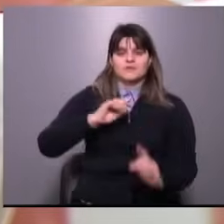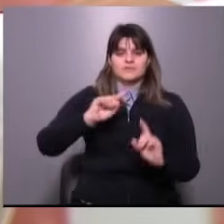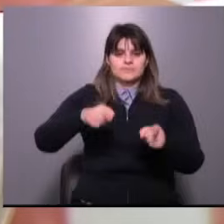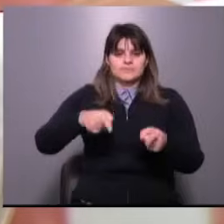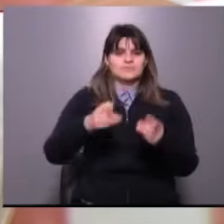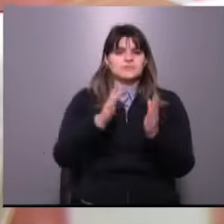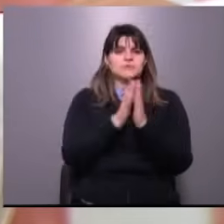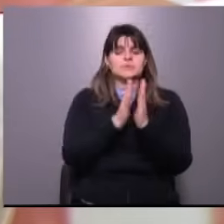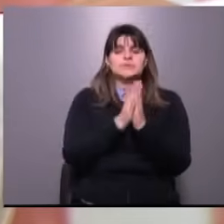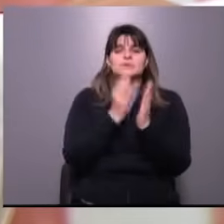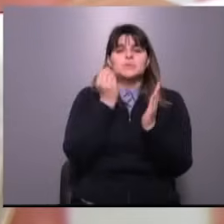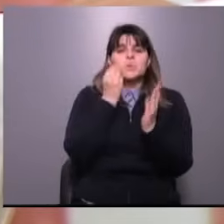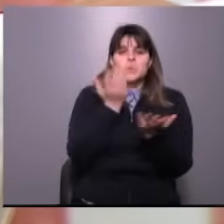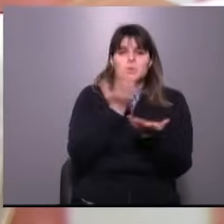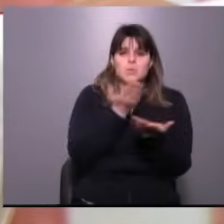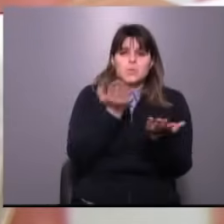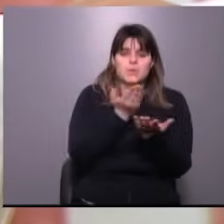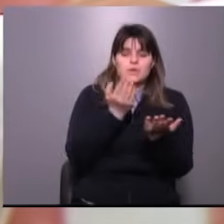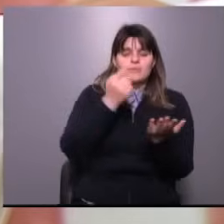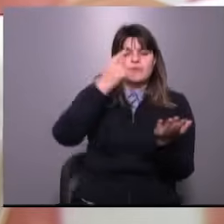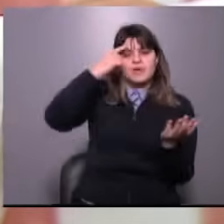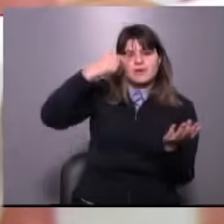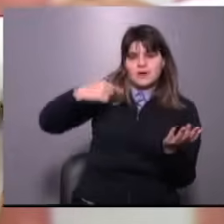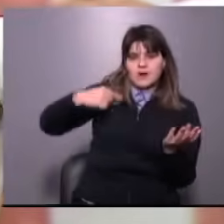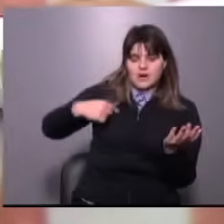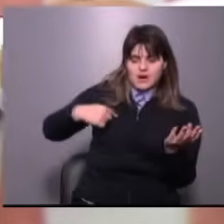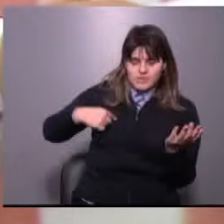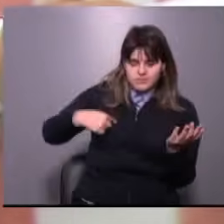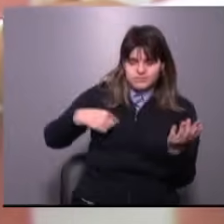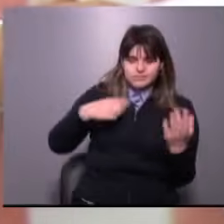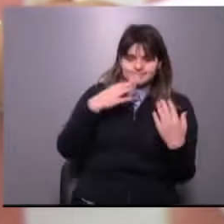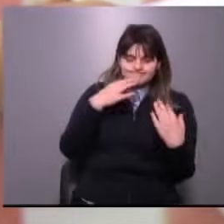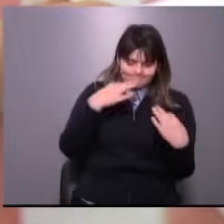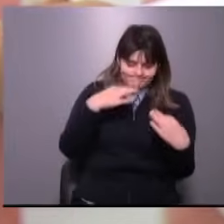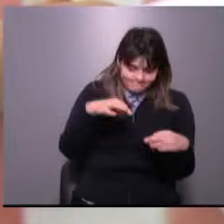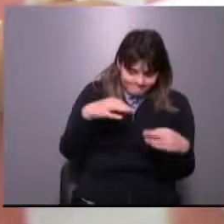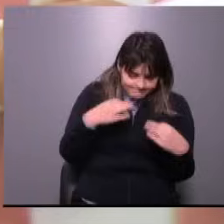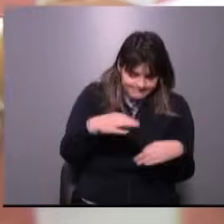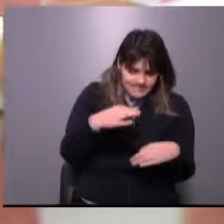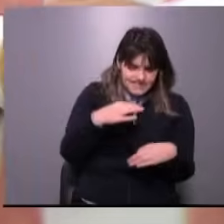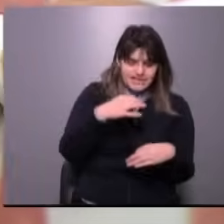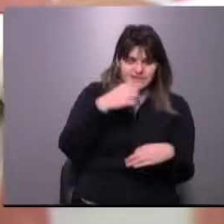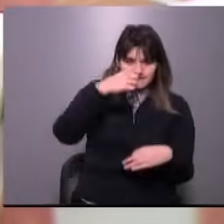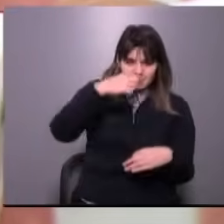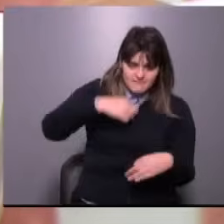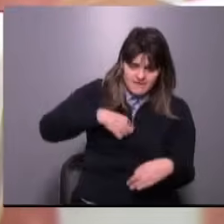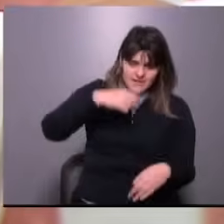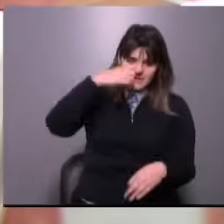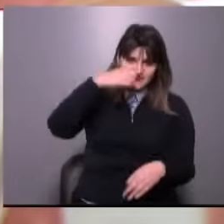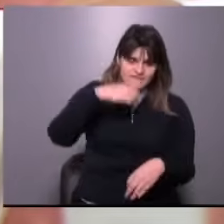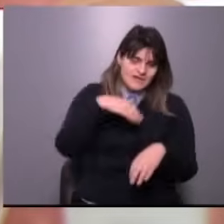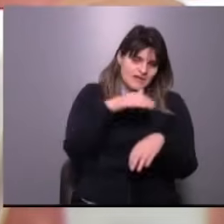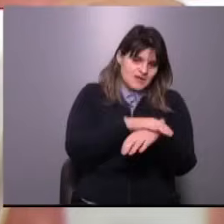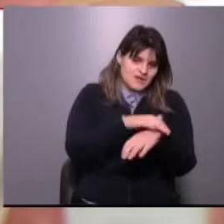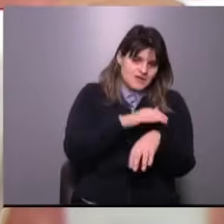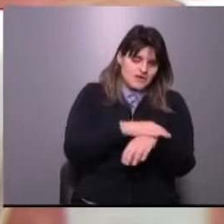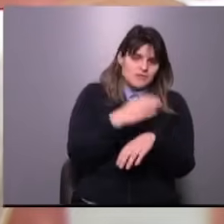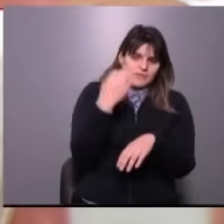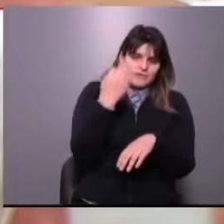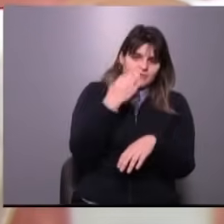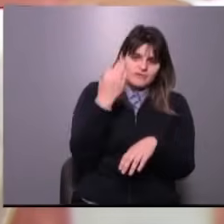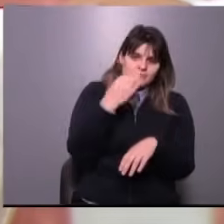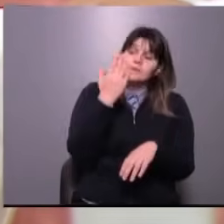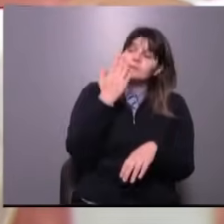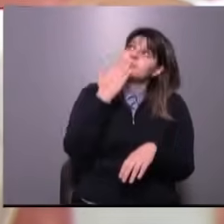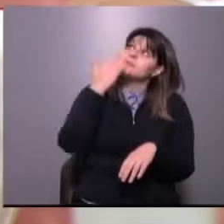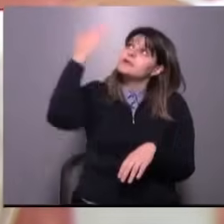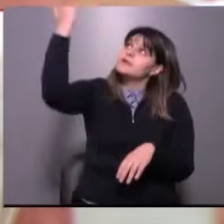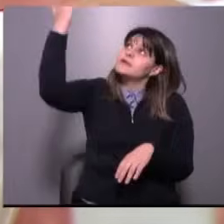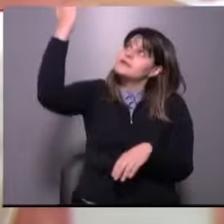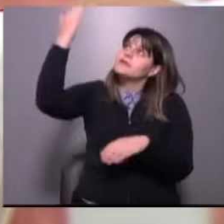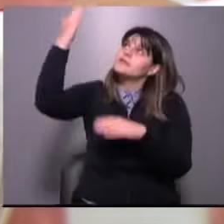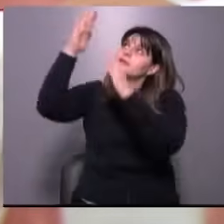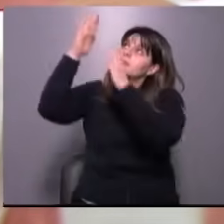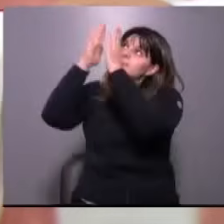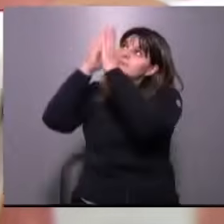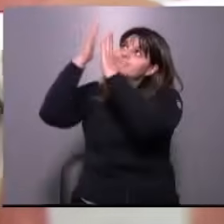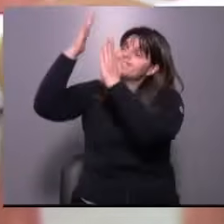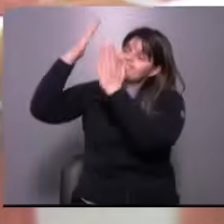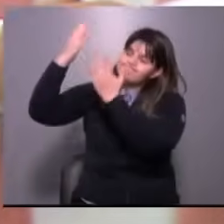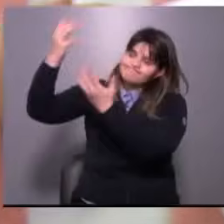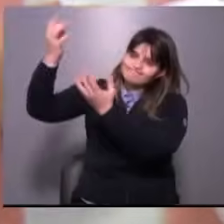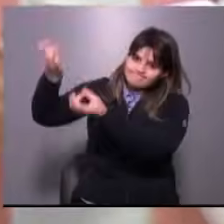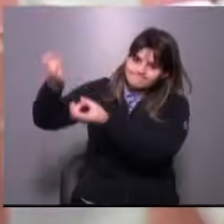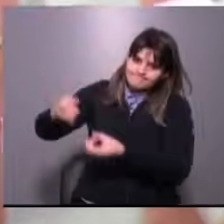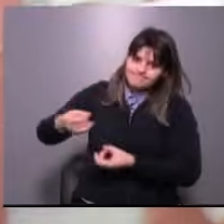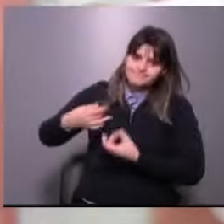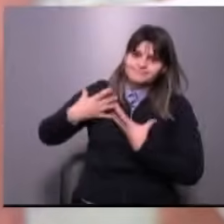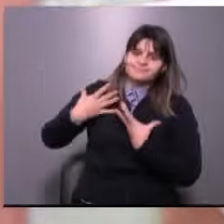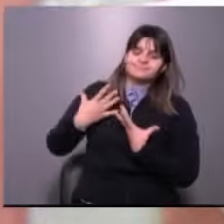Por isso mesmo, começamos a nossa celebração reconhecendo a nossa humilde condição de pecadores, invocando a graça do